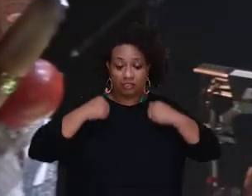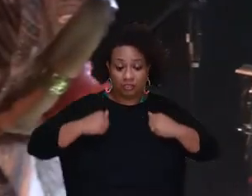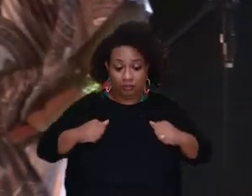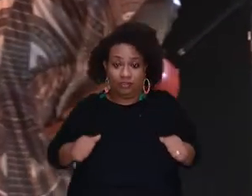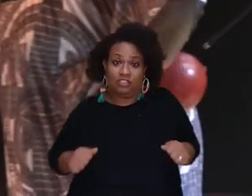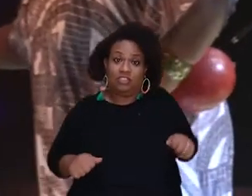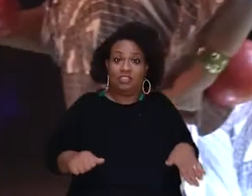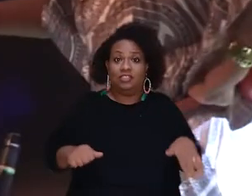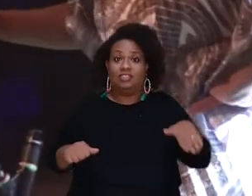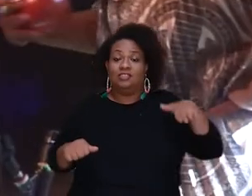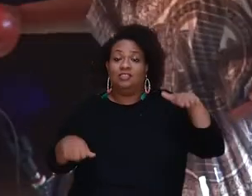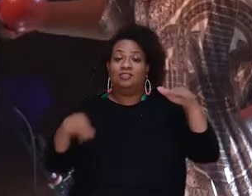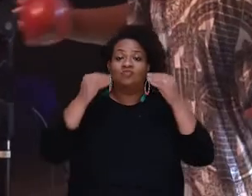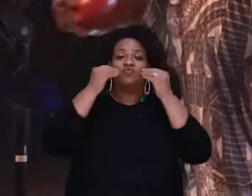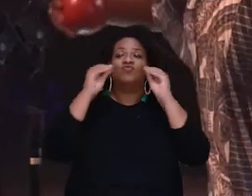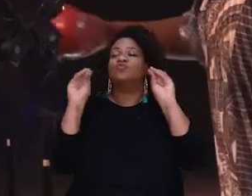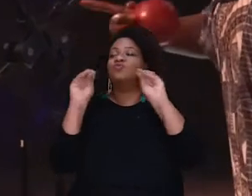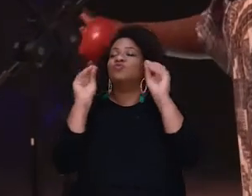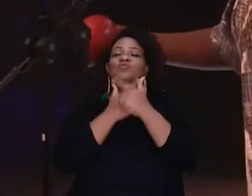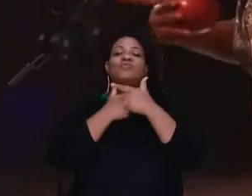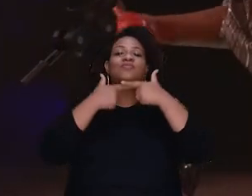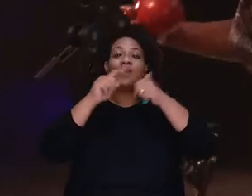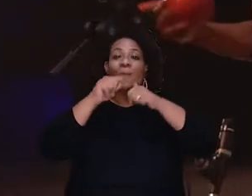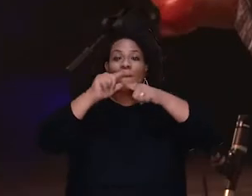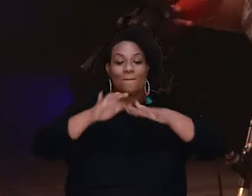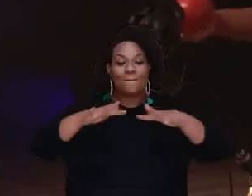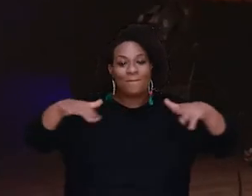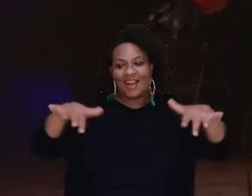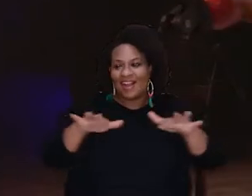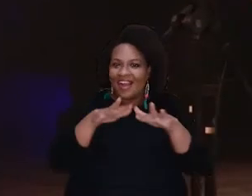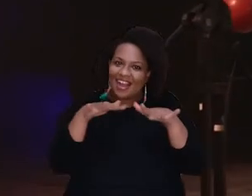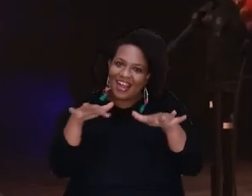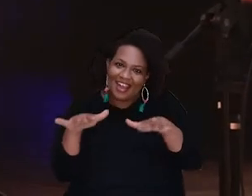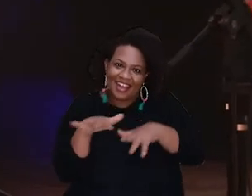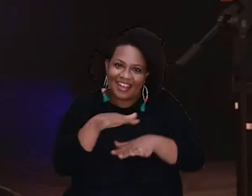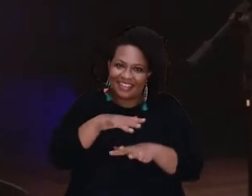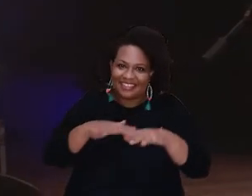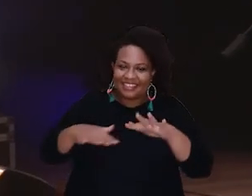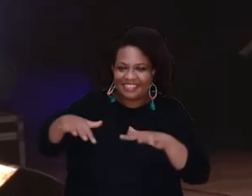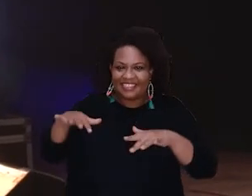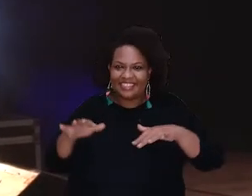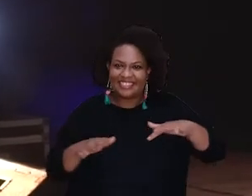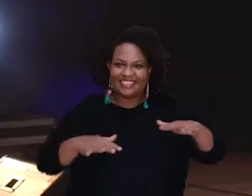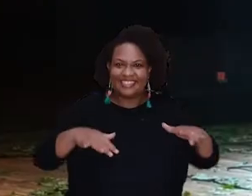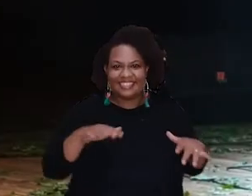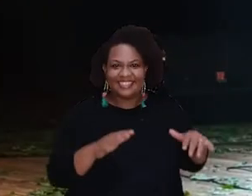brilhar. O topo estive e cresci, sorrindo beijos pro mar. E o mar ficou tão pequeno,